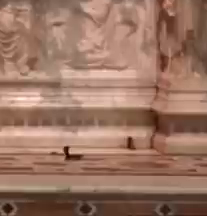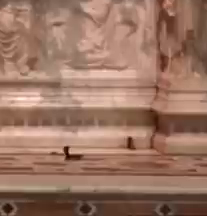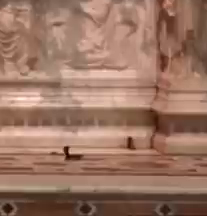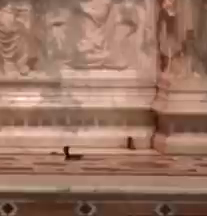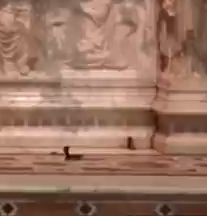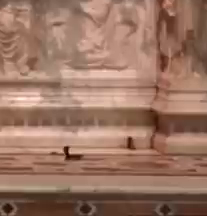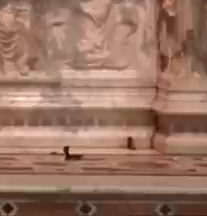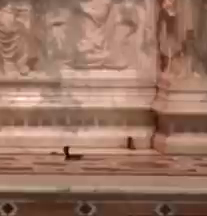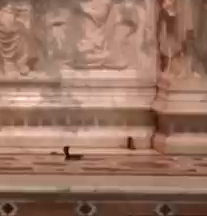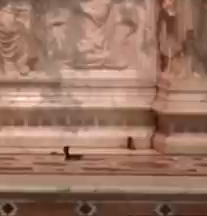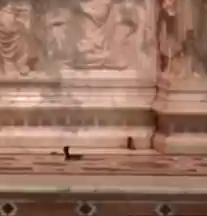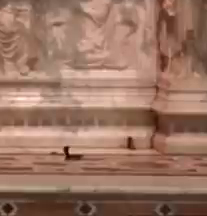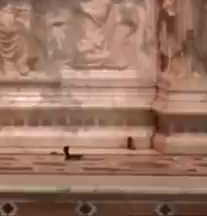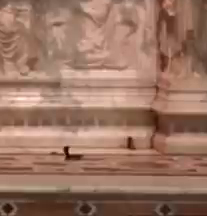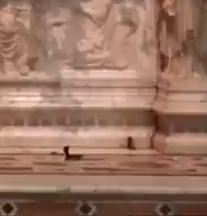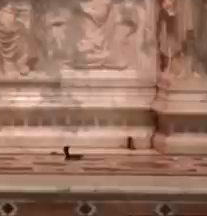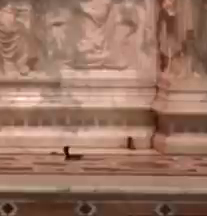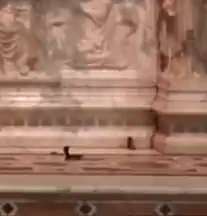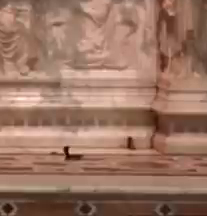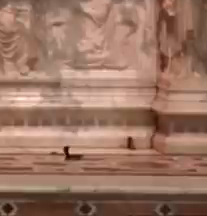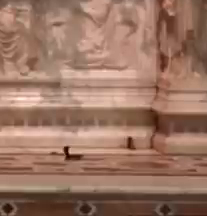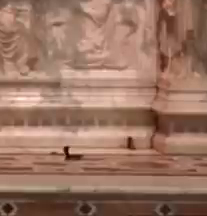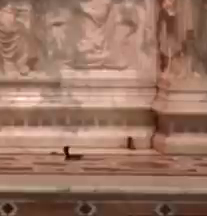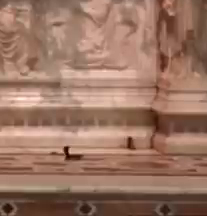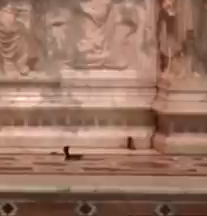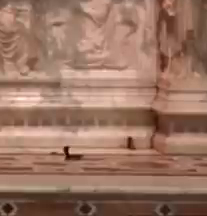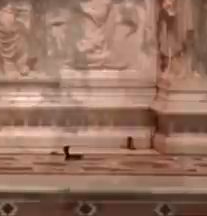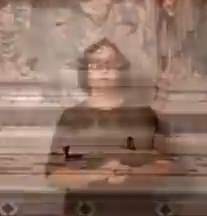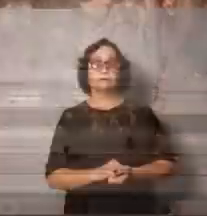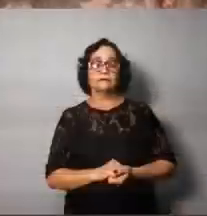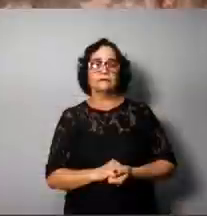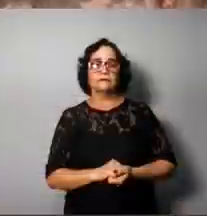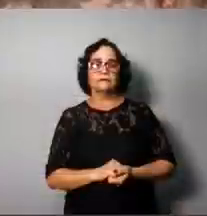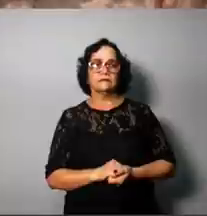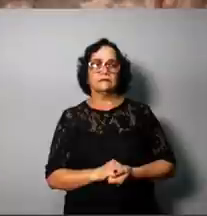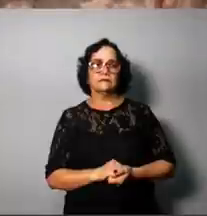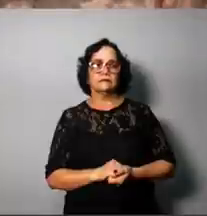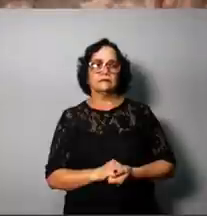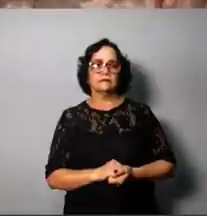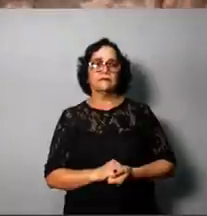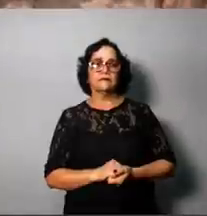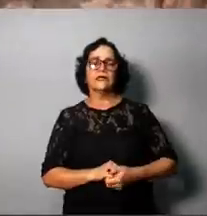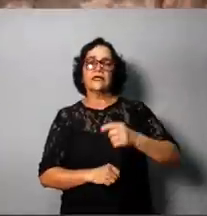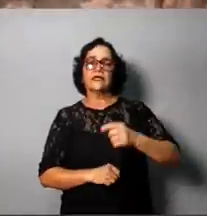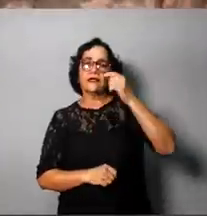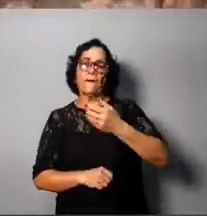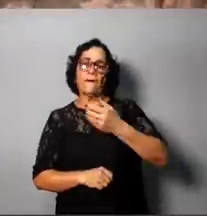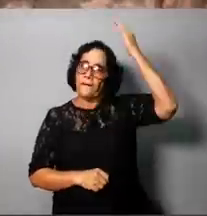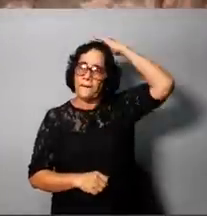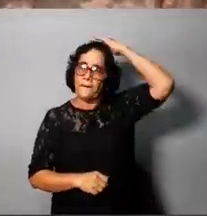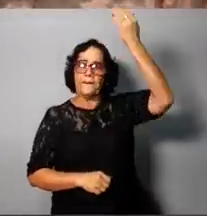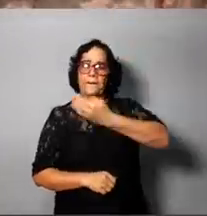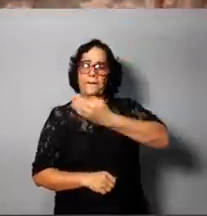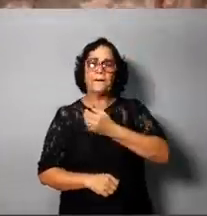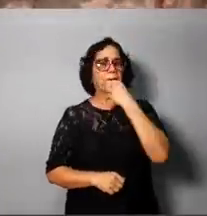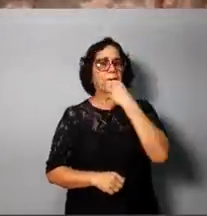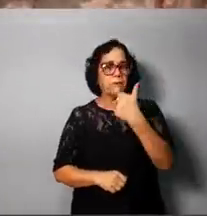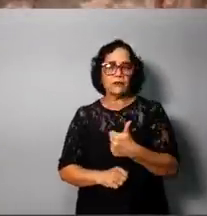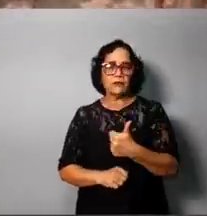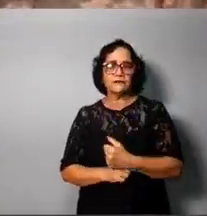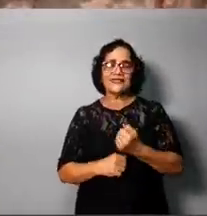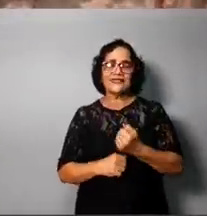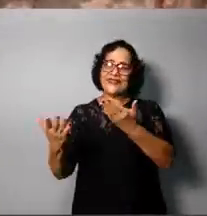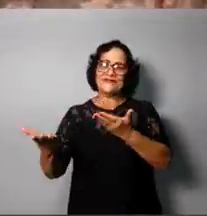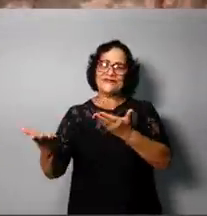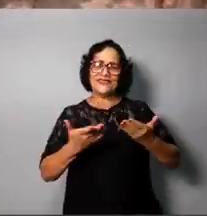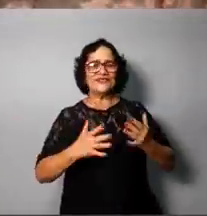fazemos memória a São João 23º, o Papa Bom. Sejam bem-vindos e bem-vindas